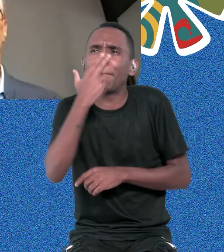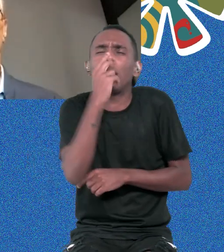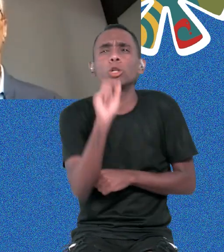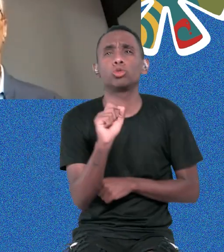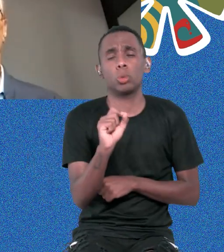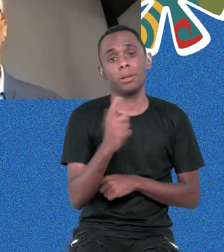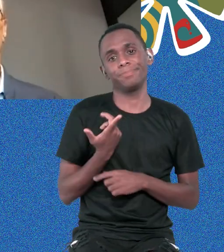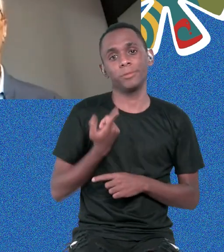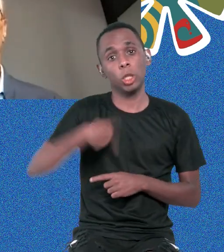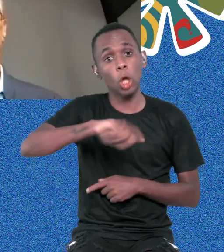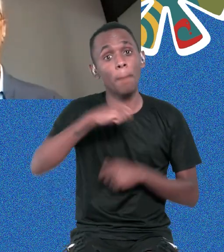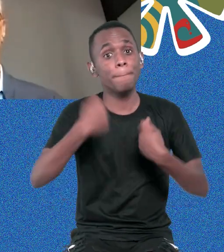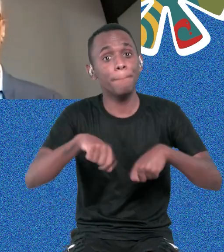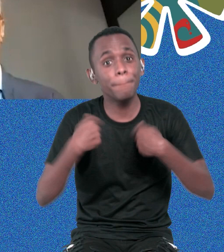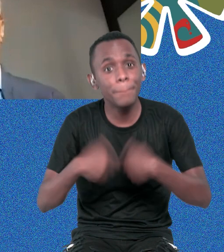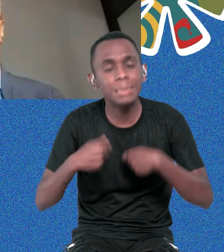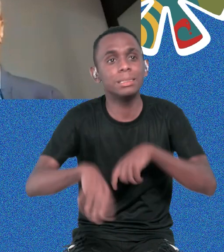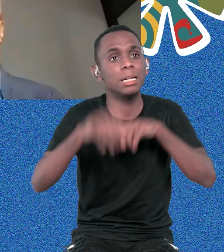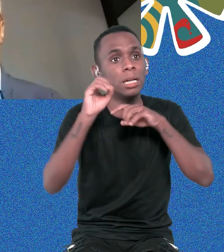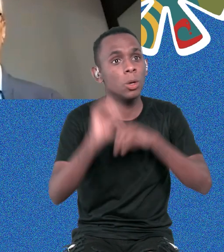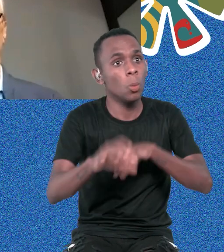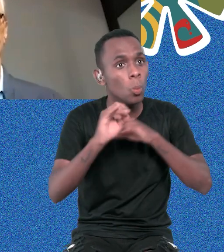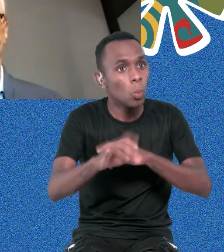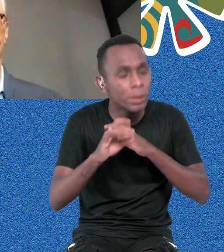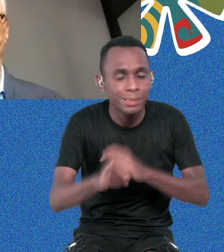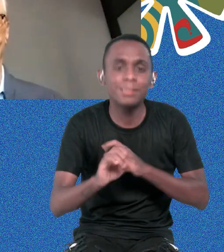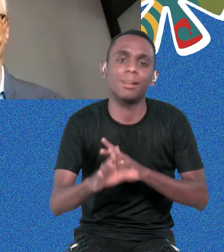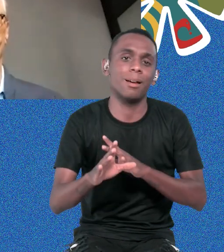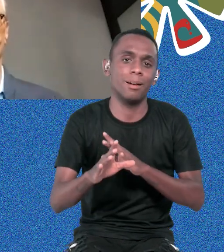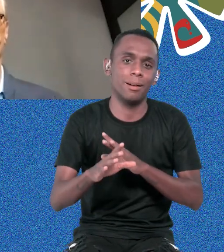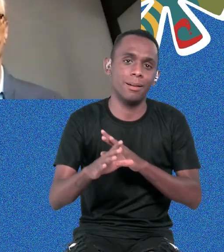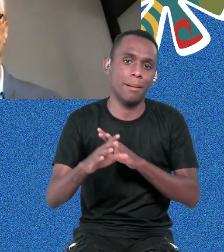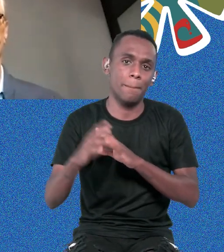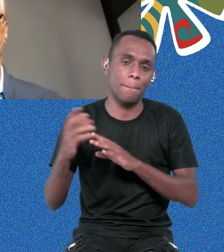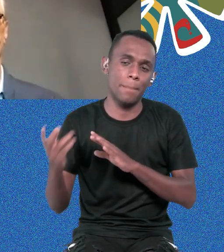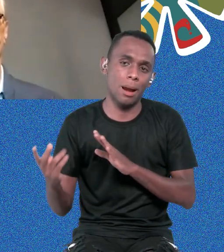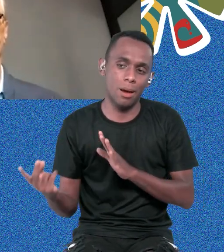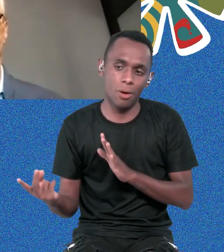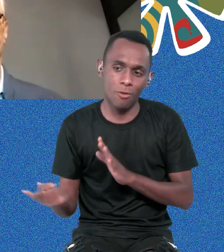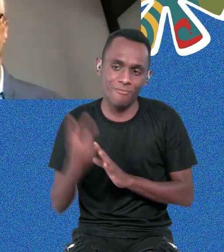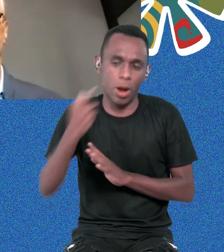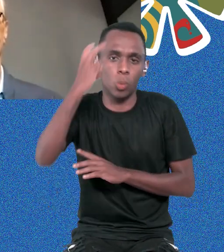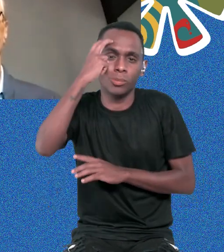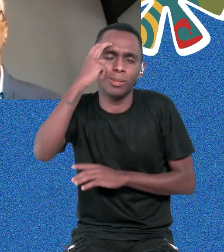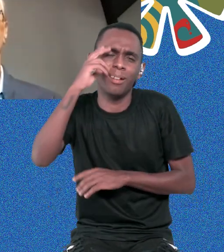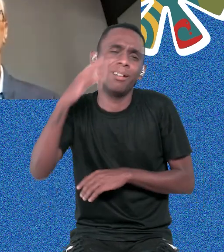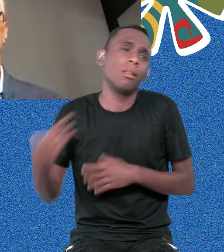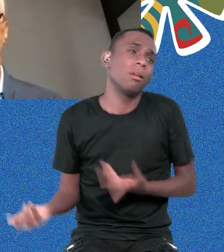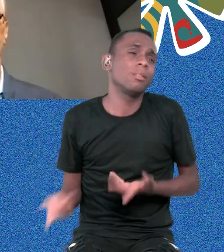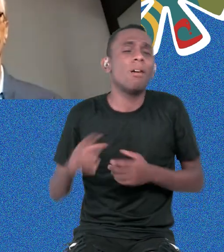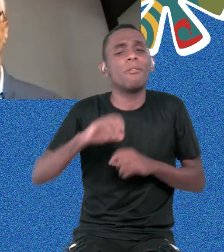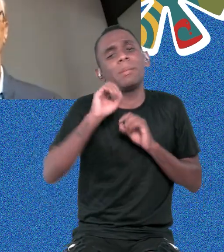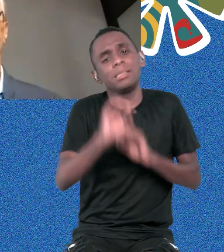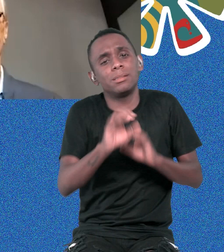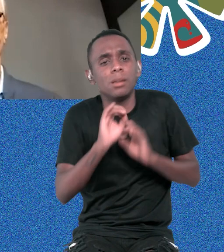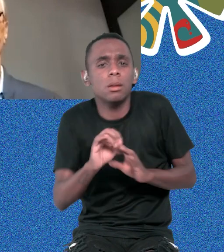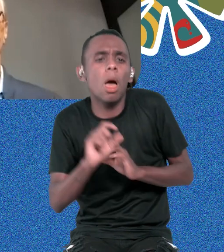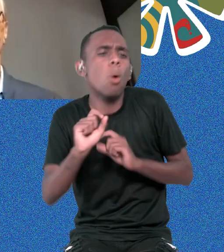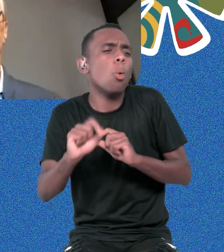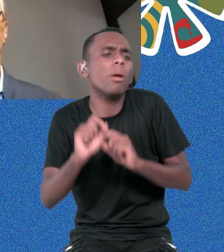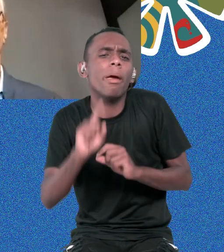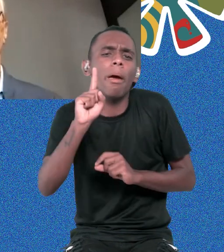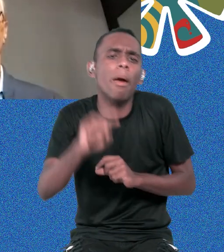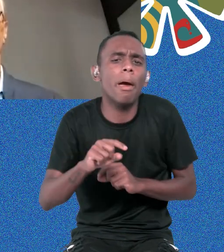fica parecendo que nós temos que educar para o patrimônio, ou seja, né, vamos ensinar o que é